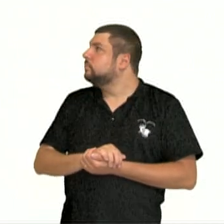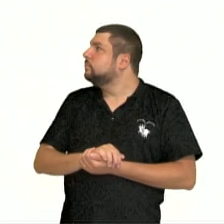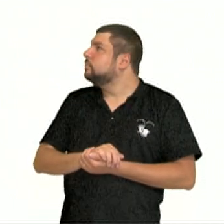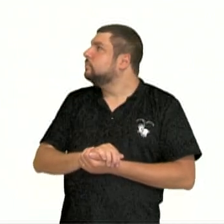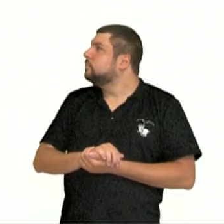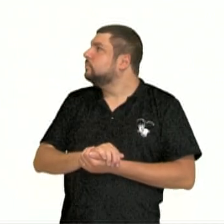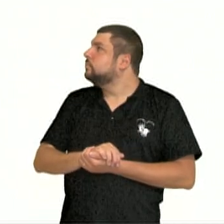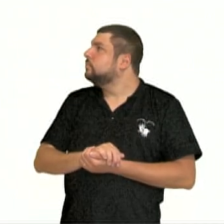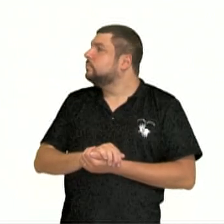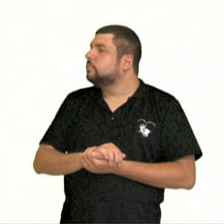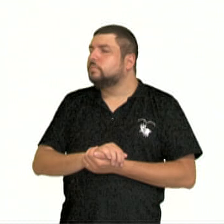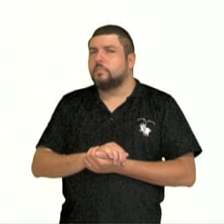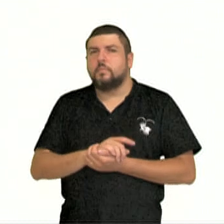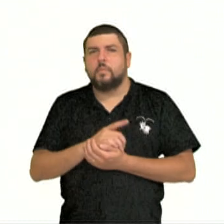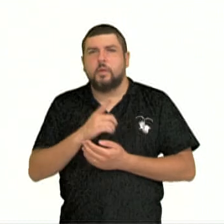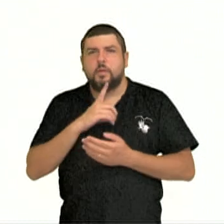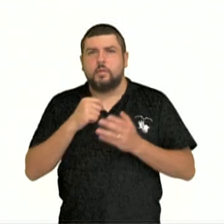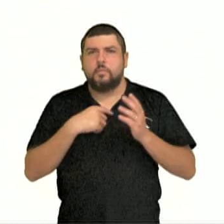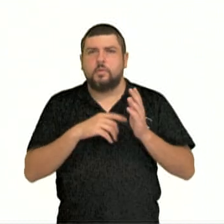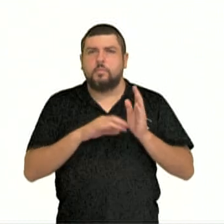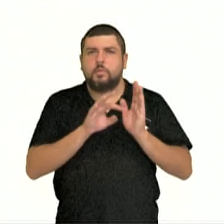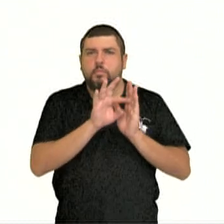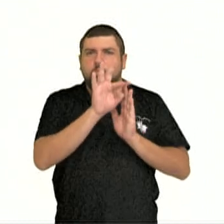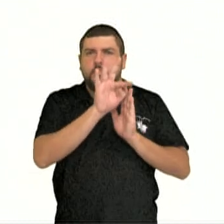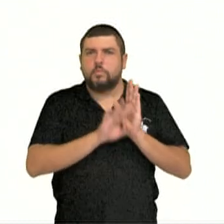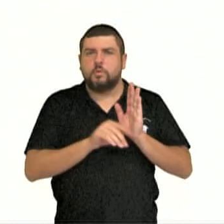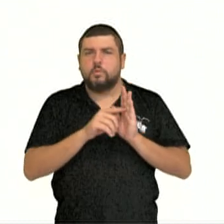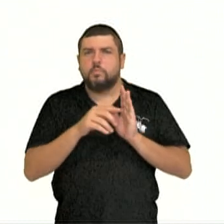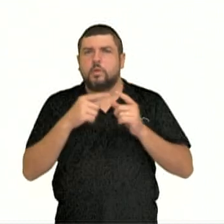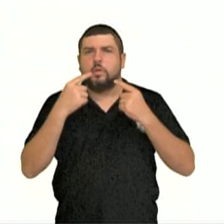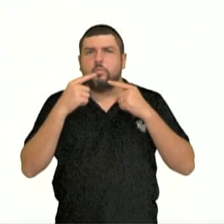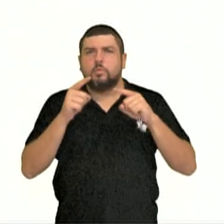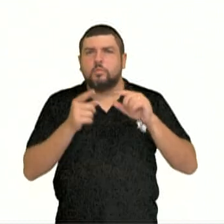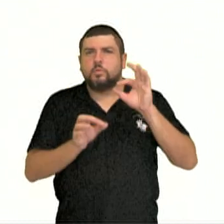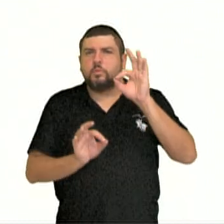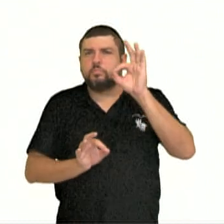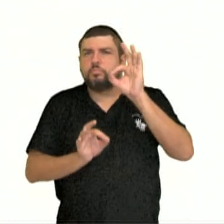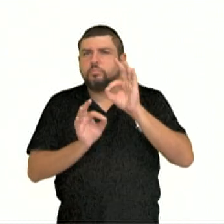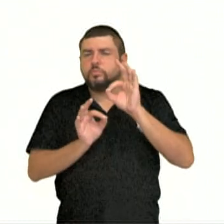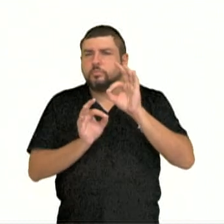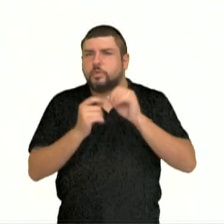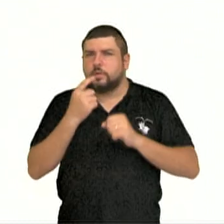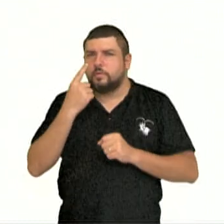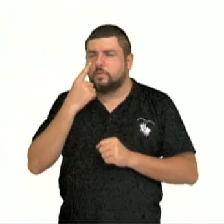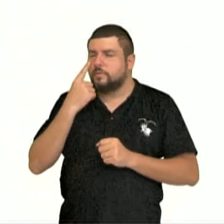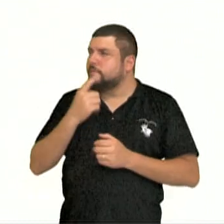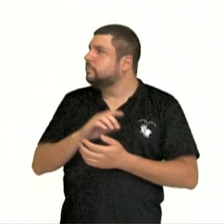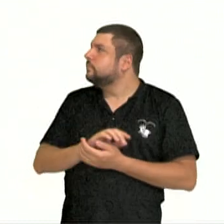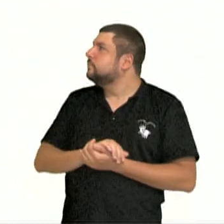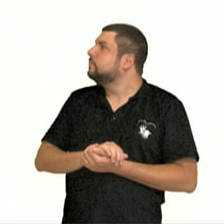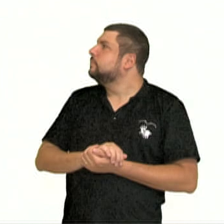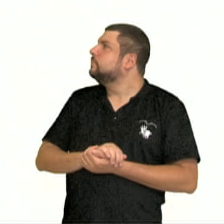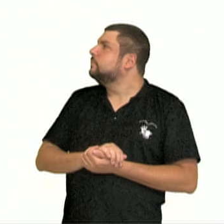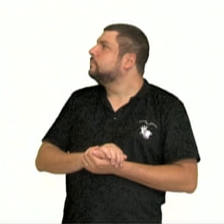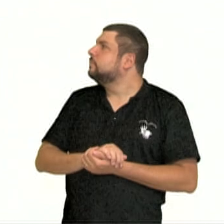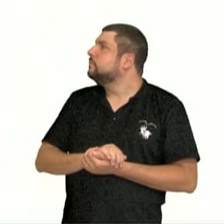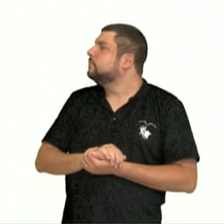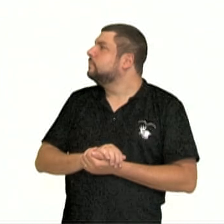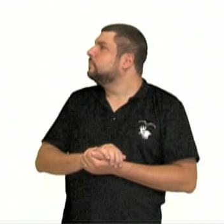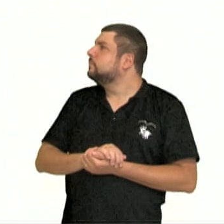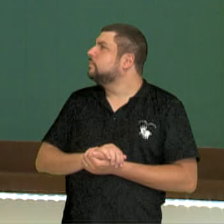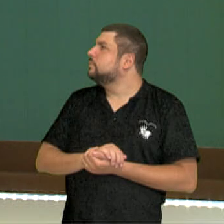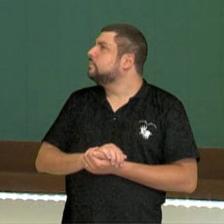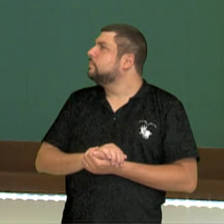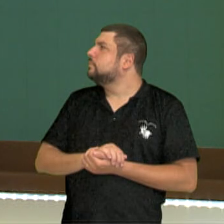nós temos o trecho, um trechinho só que eu trouxe, dizendo The road of life is rocky and you may